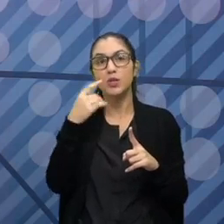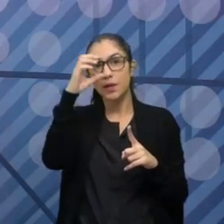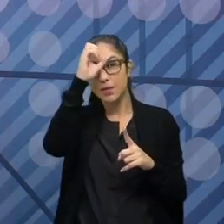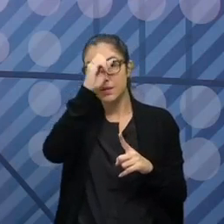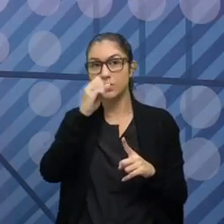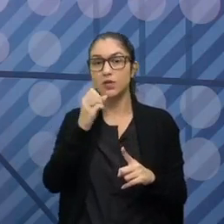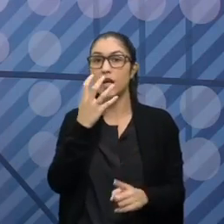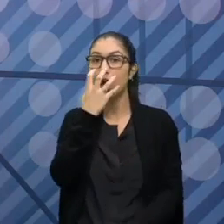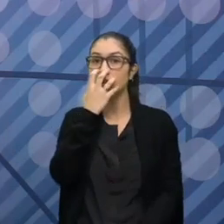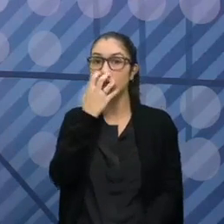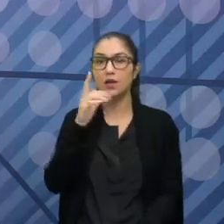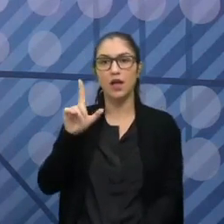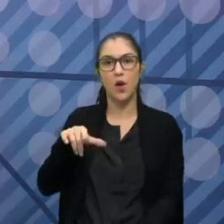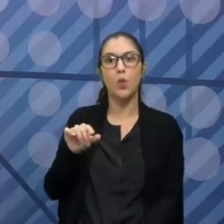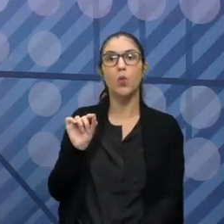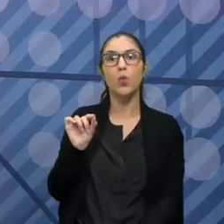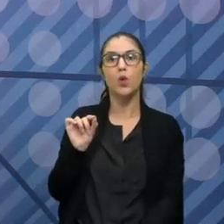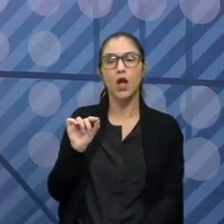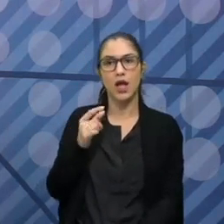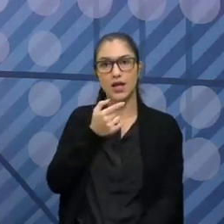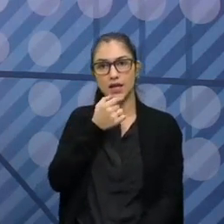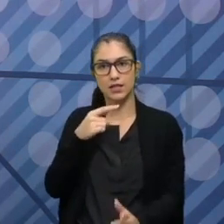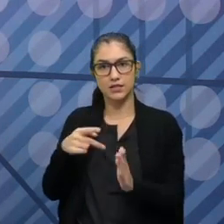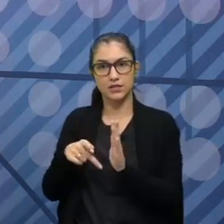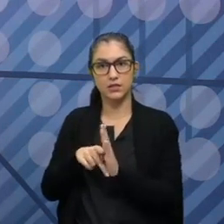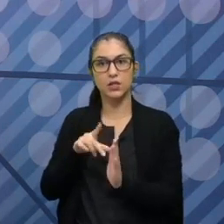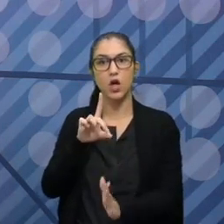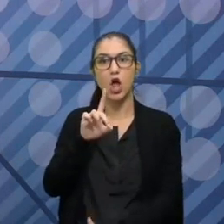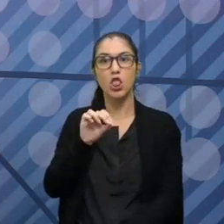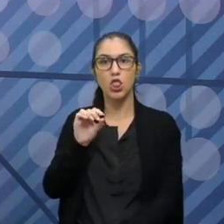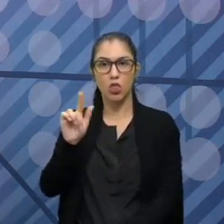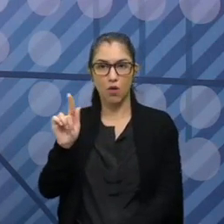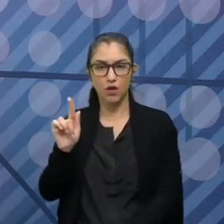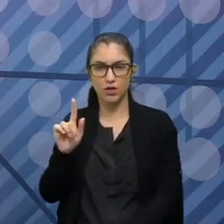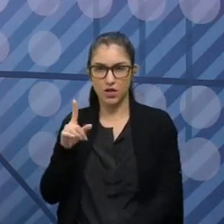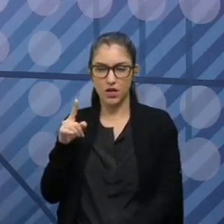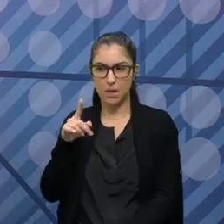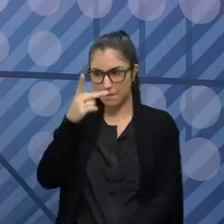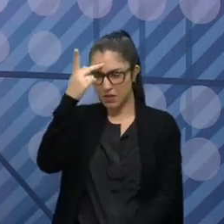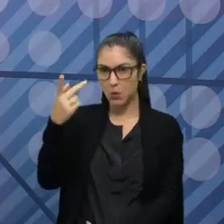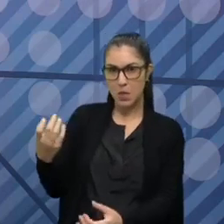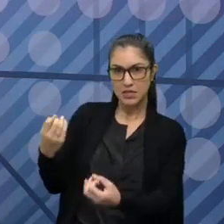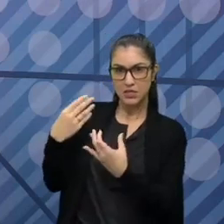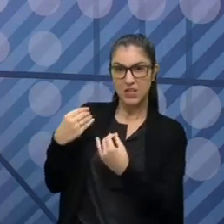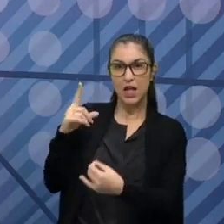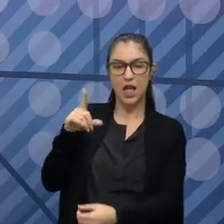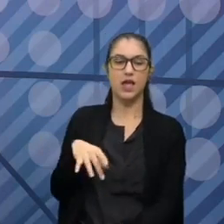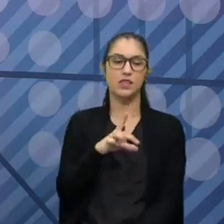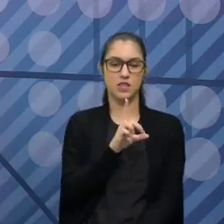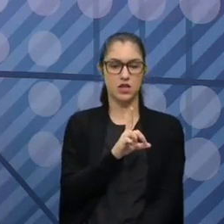que cachorro em inglês é dog, certo? Mas ninguém nos ensinou que é